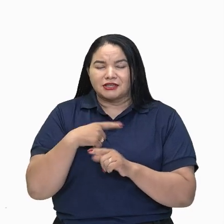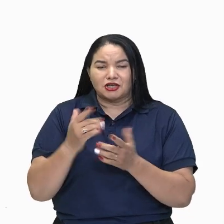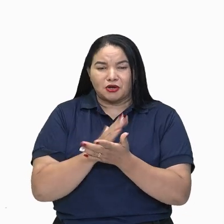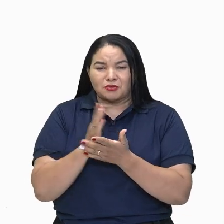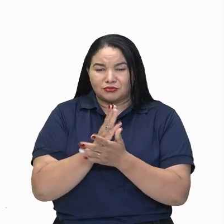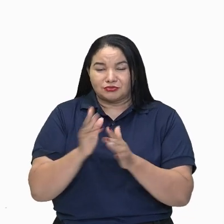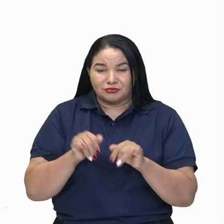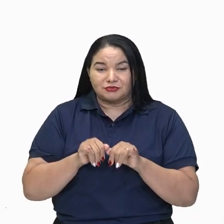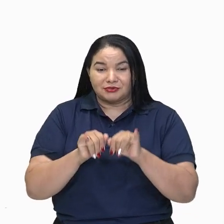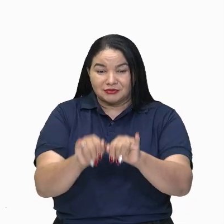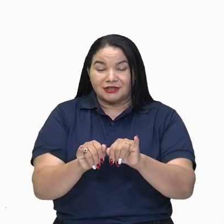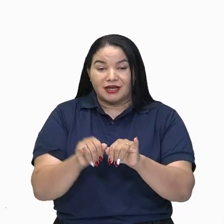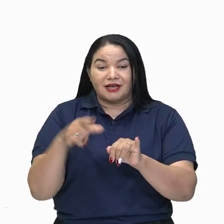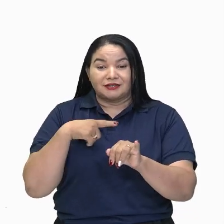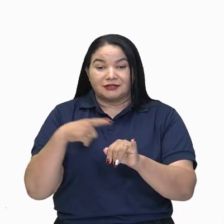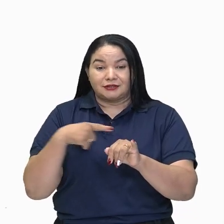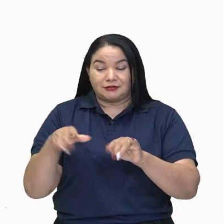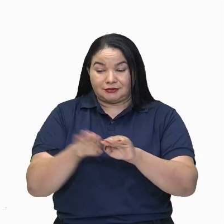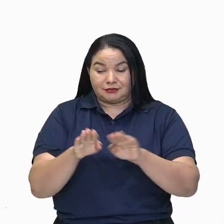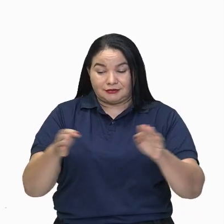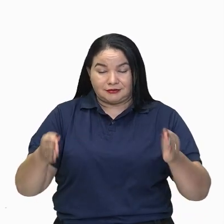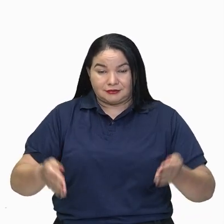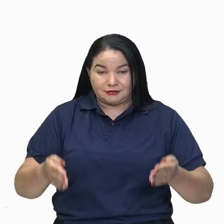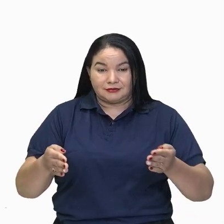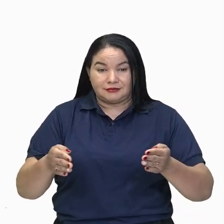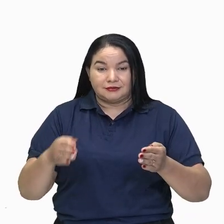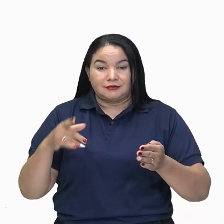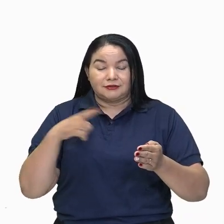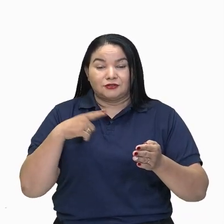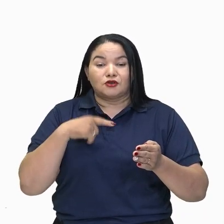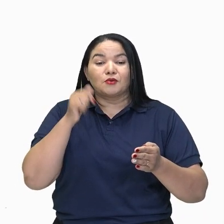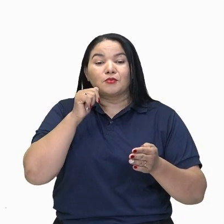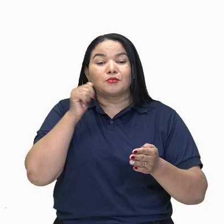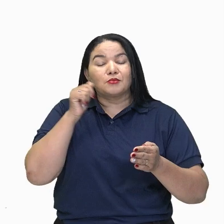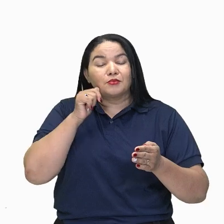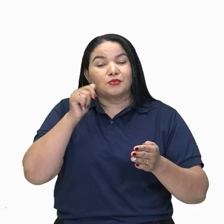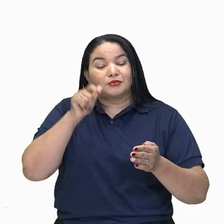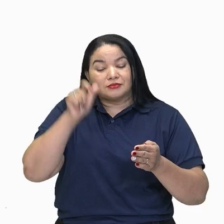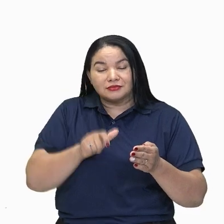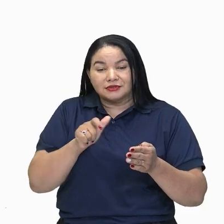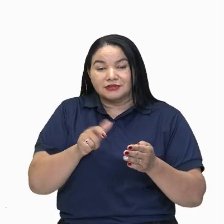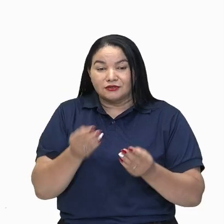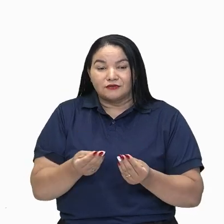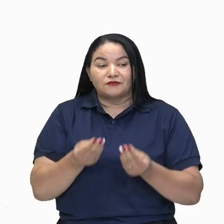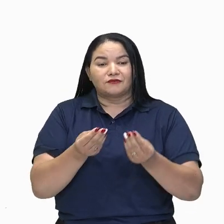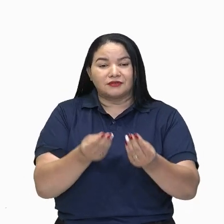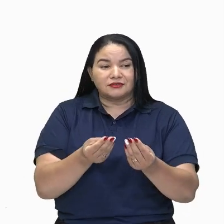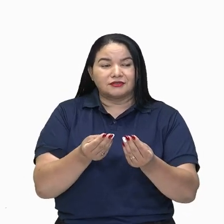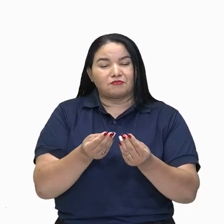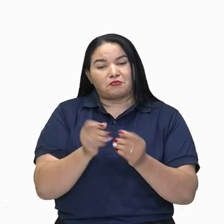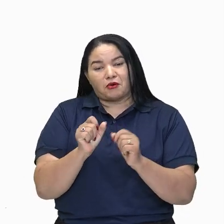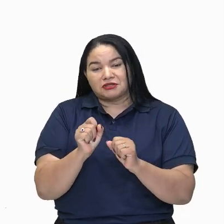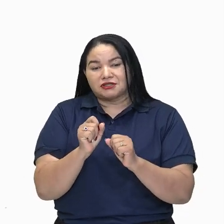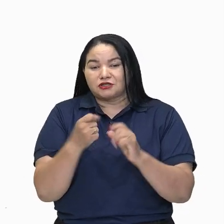supermercados tem lá um standzinho, né, que tem lá uma moça que ela fica oferecendo, né, um